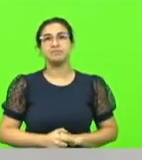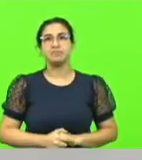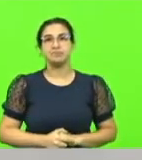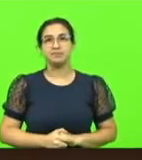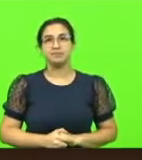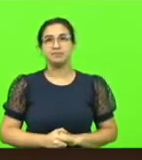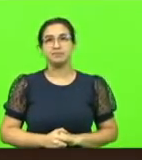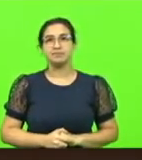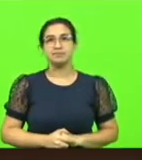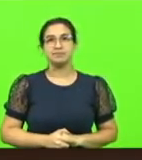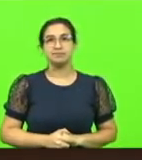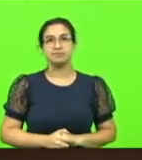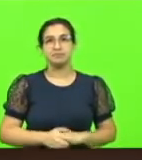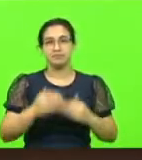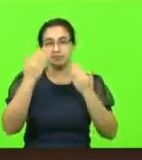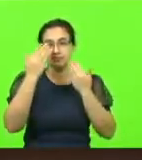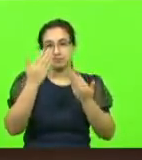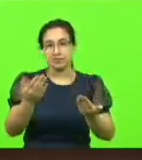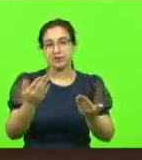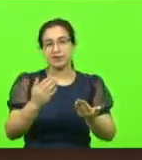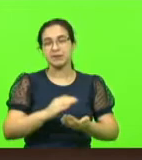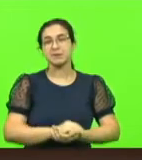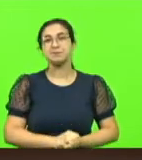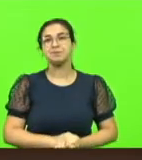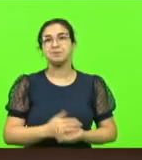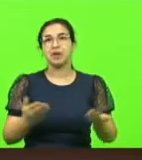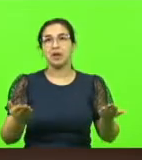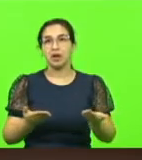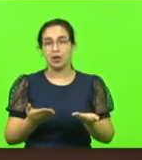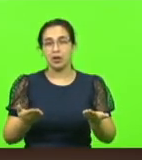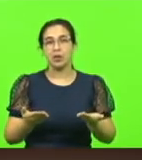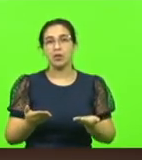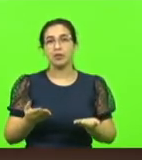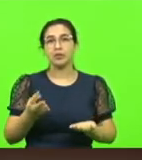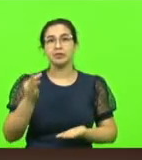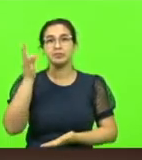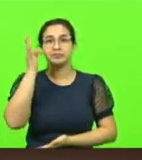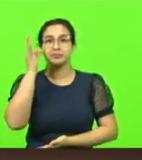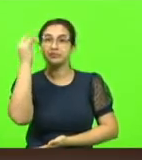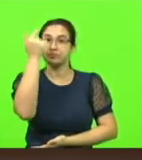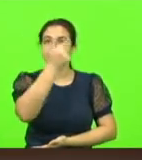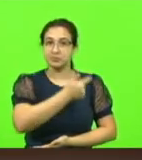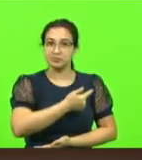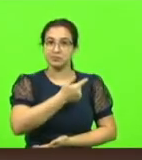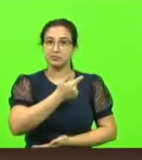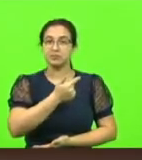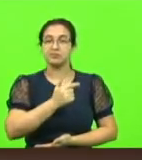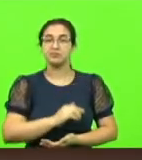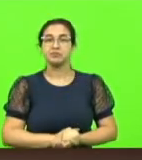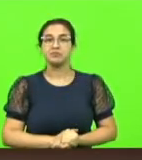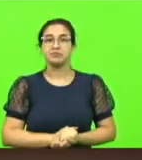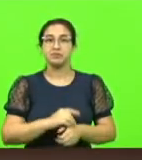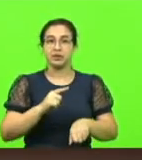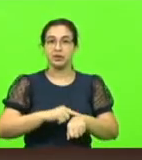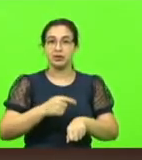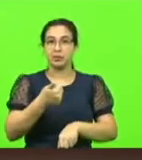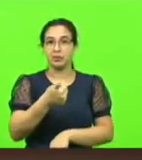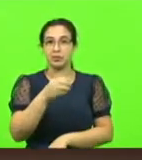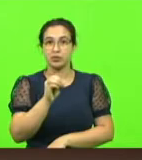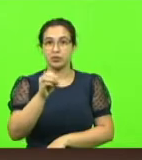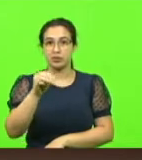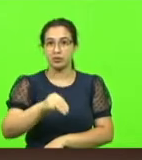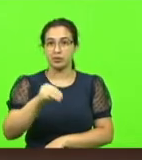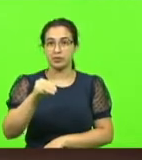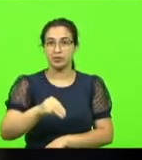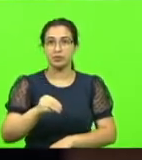Obrigado, deputado Vicente Caropreso. Com a palavra, o deputado Fabiano da Luz, que tem um tempo por até 10 minutos. Deputado Fabiano da Luz,